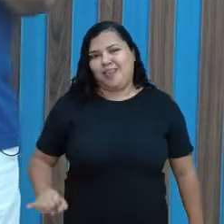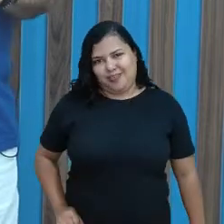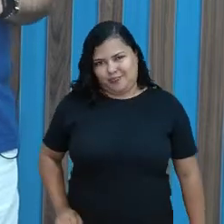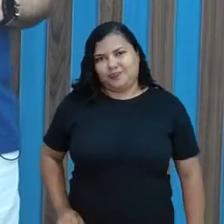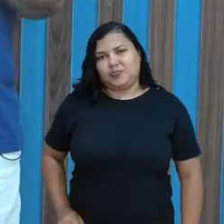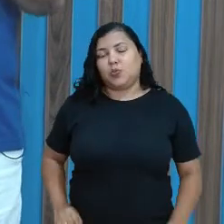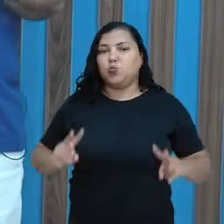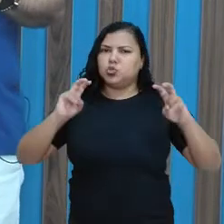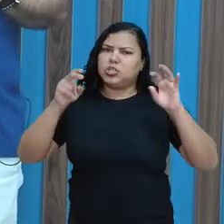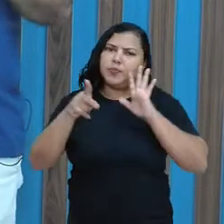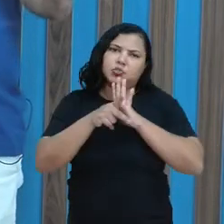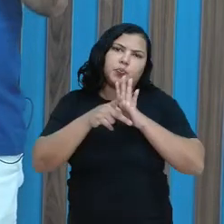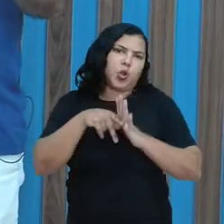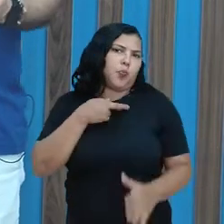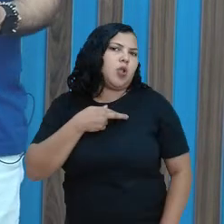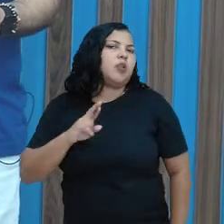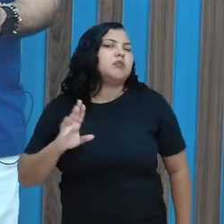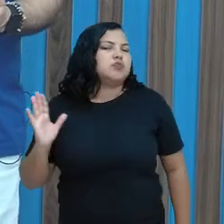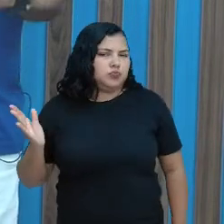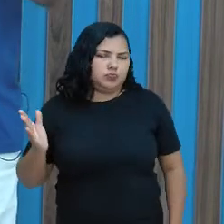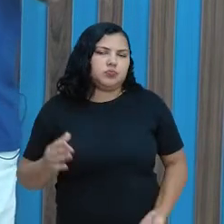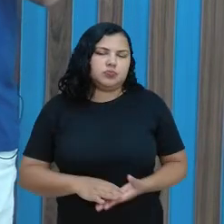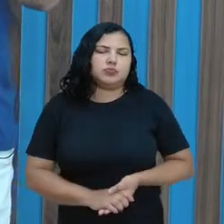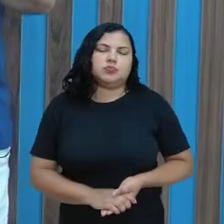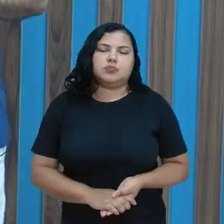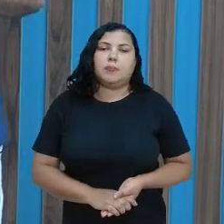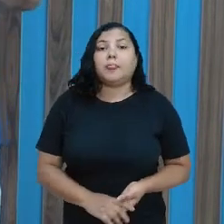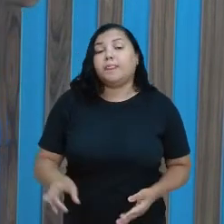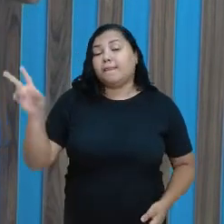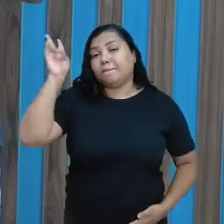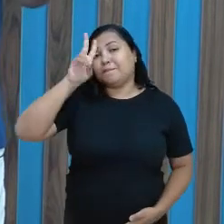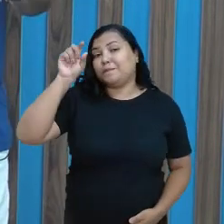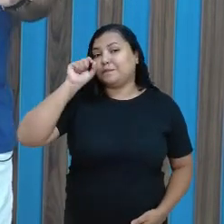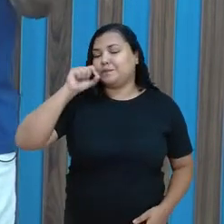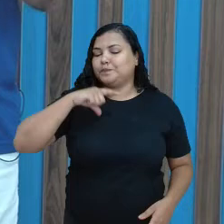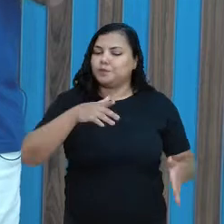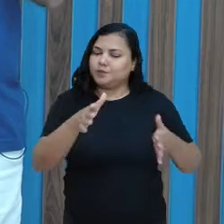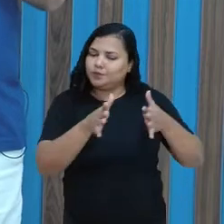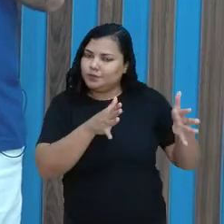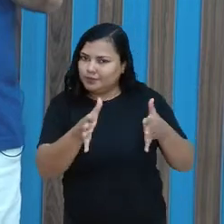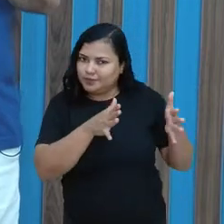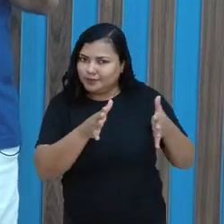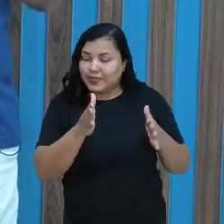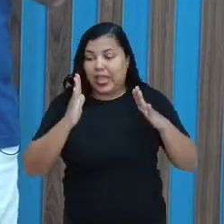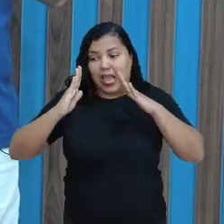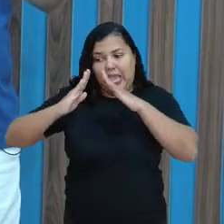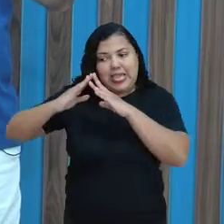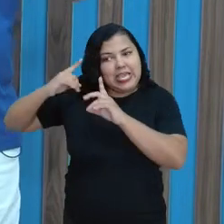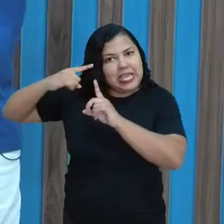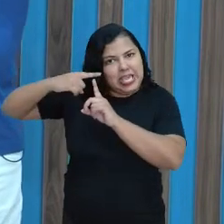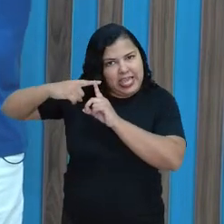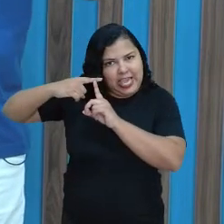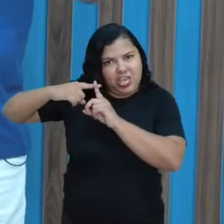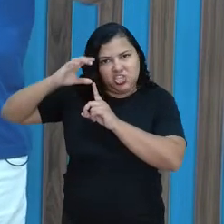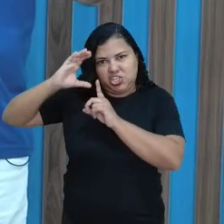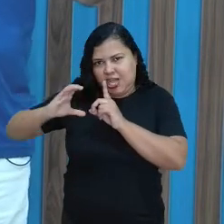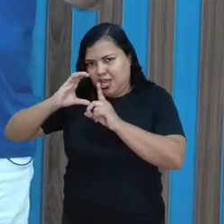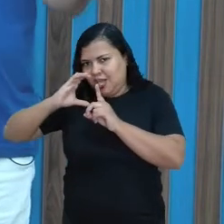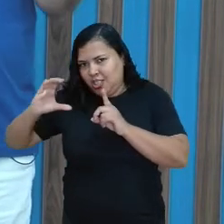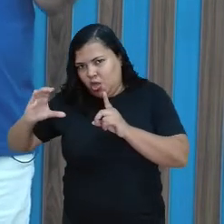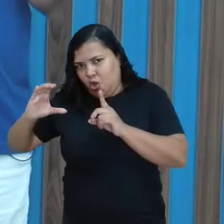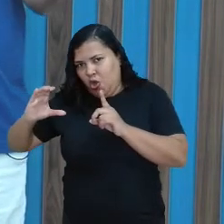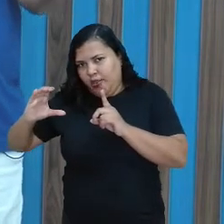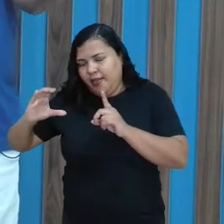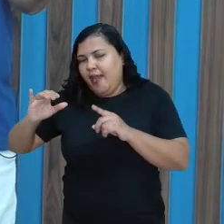nas questões de ordem religiosa. Vamos lembrar que nesse período a igreja ela era